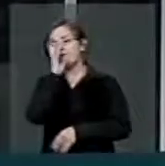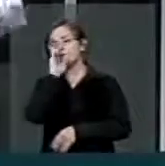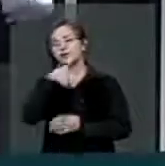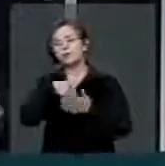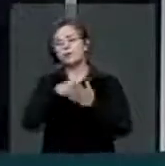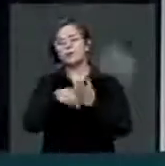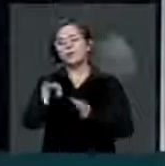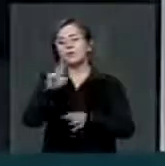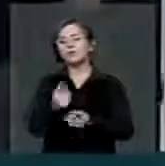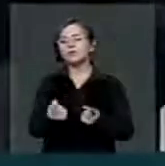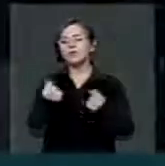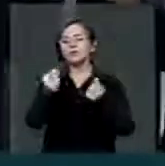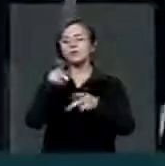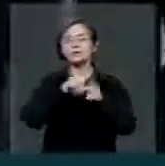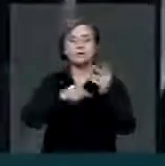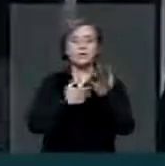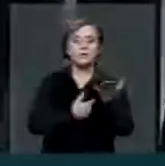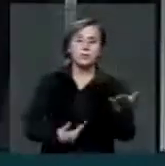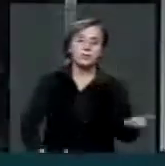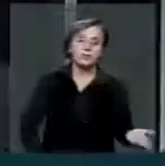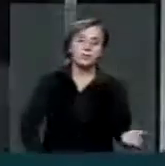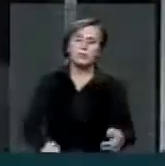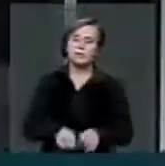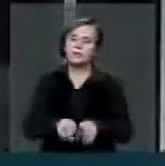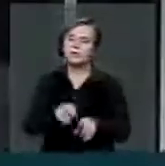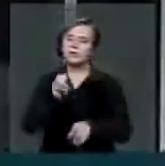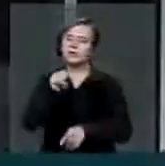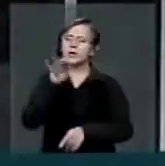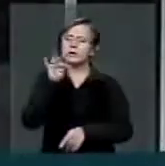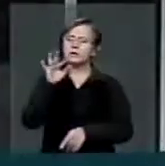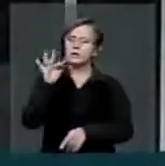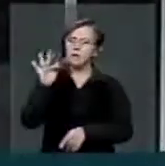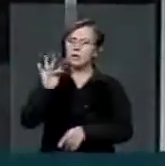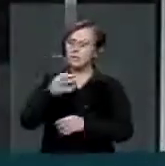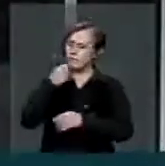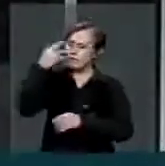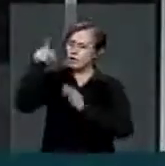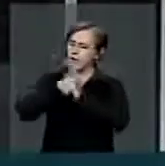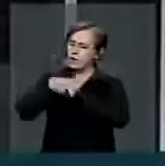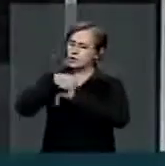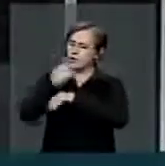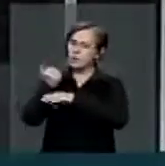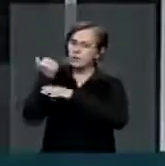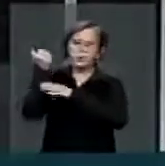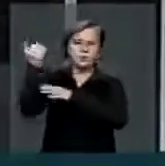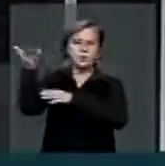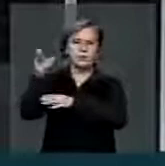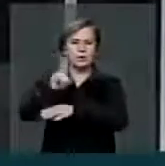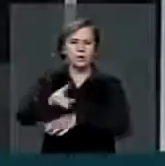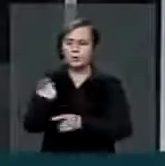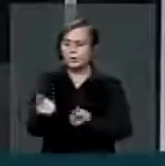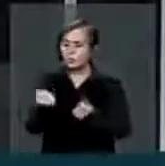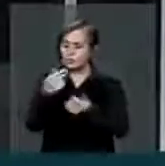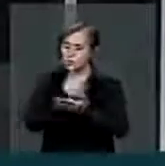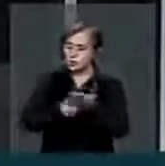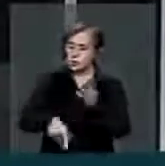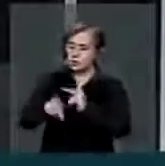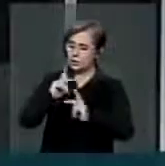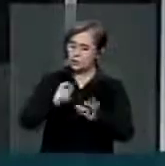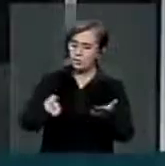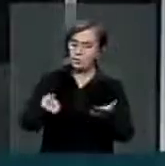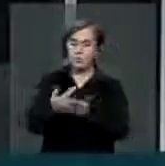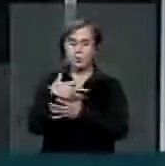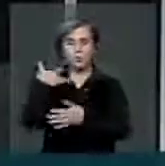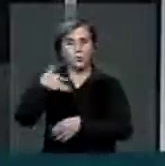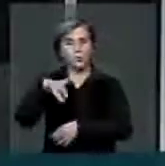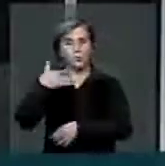Ou que os ministros do STF viajam para o exterior de primeira classe e pagam com dinheiro público um valor